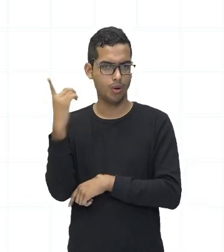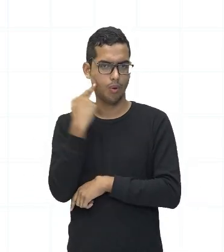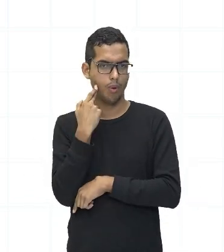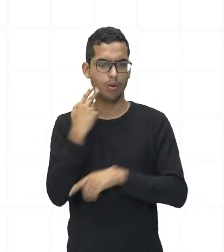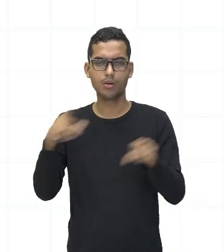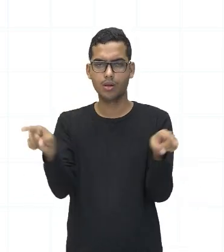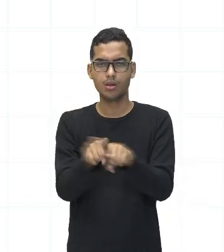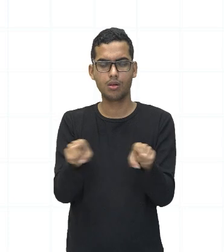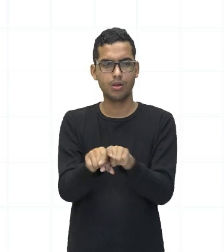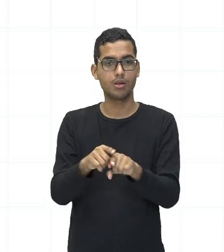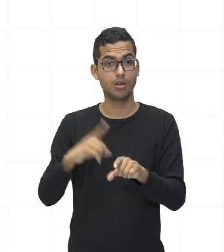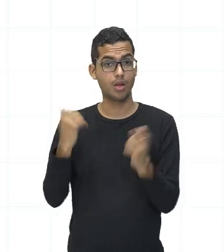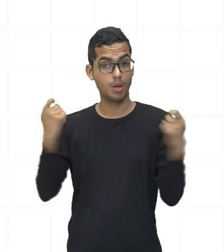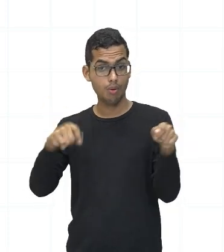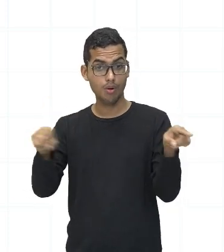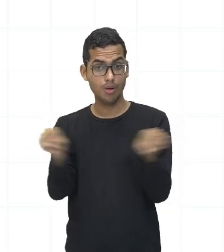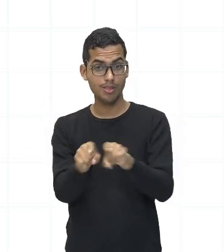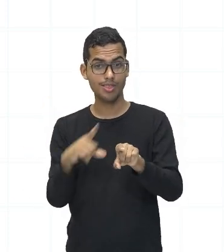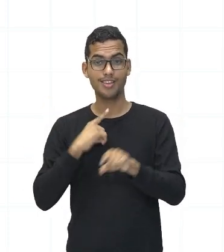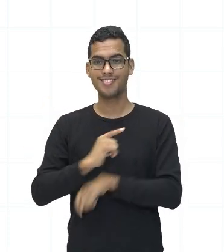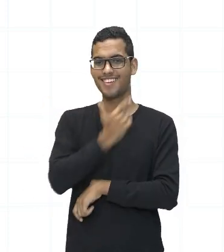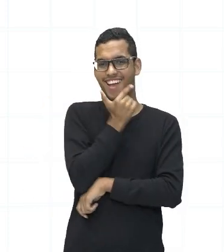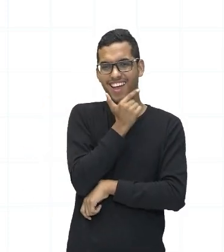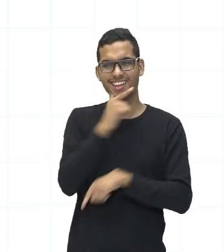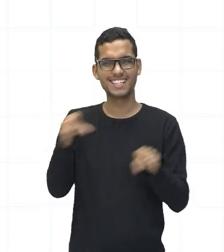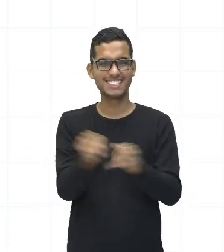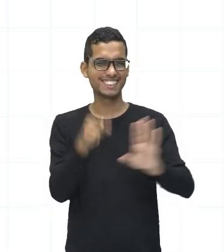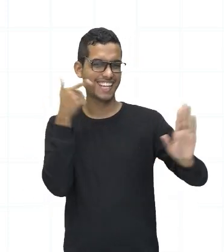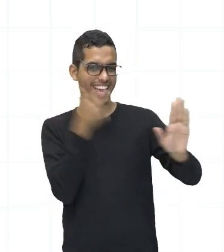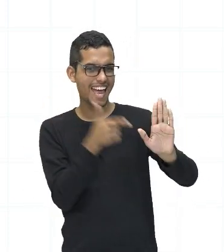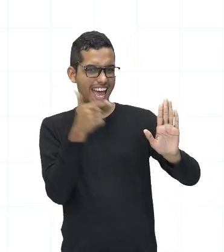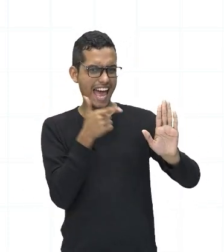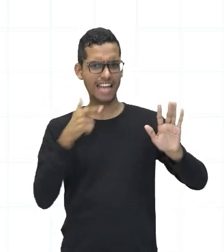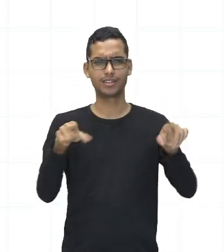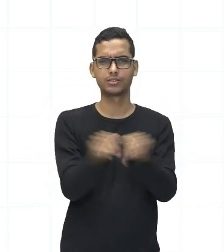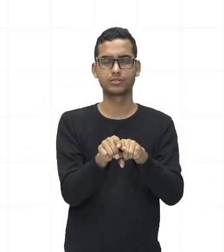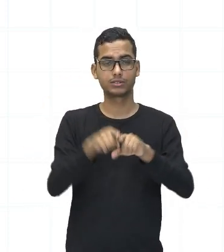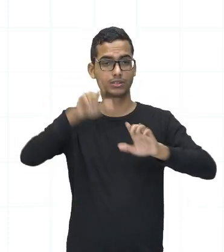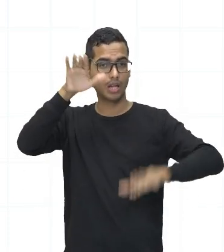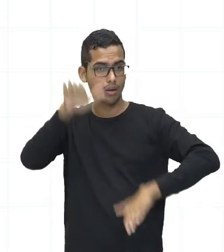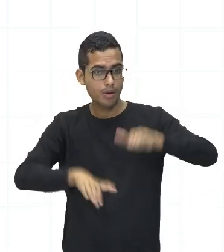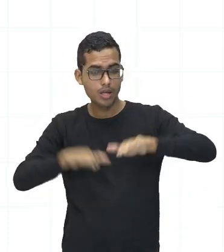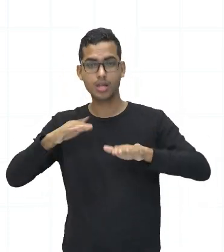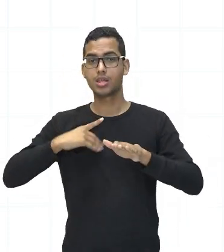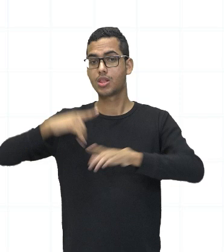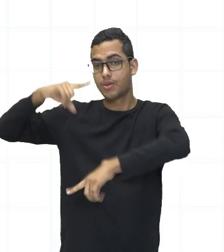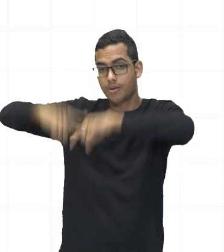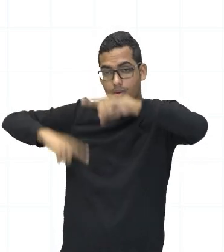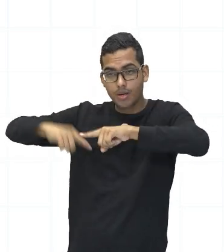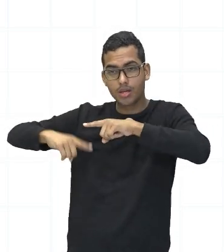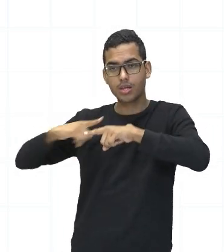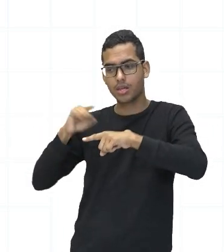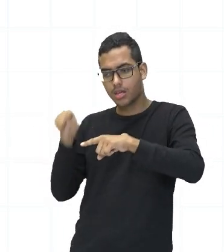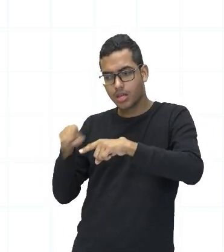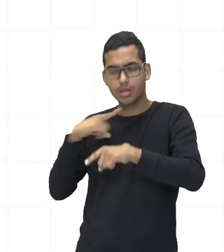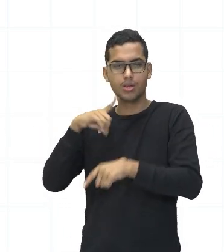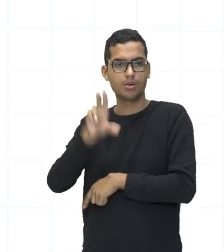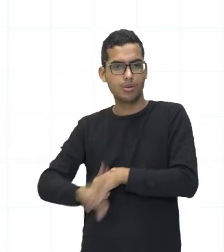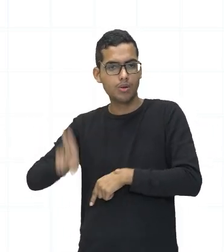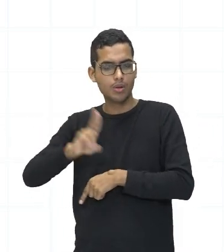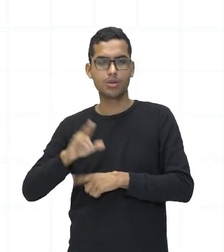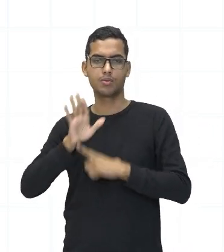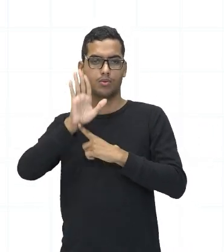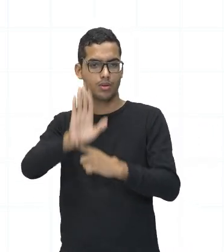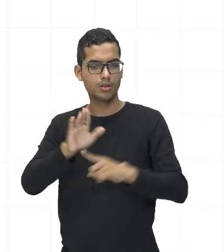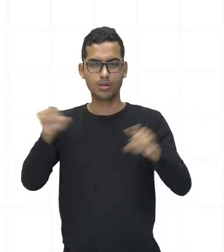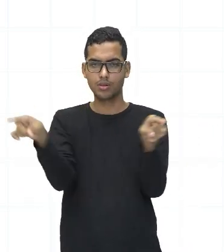E é possível empregar o humor e ironia e também, dependendo do produto que está sendo veiculado,